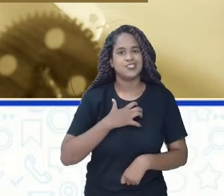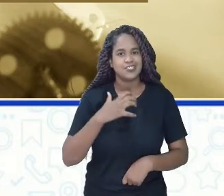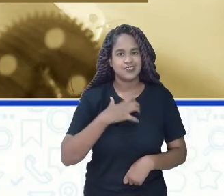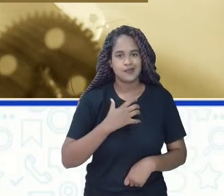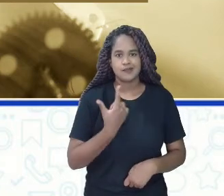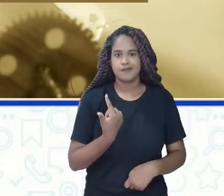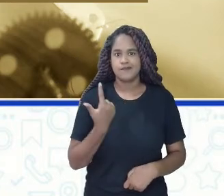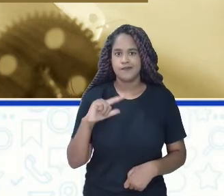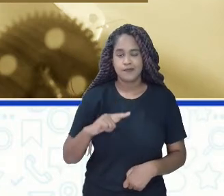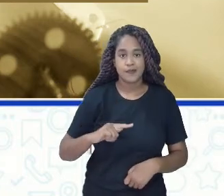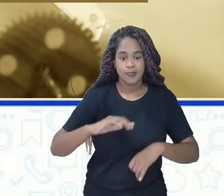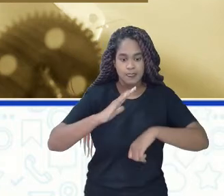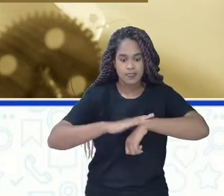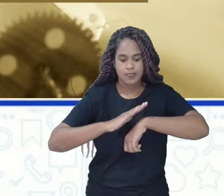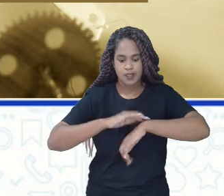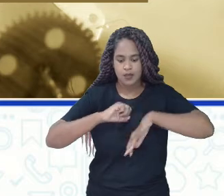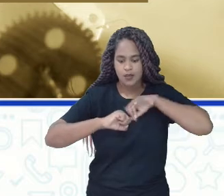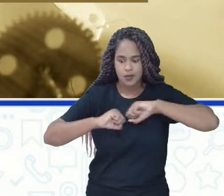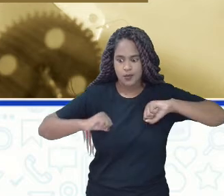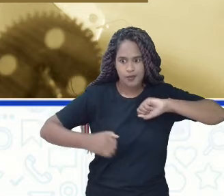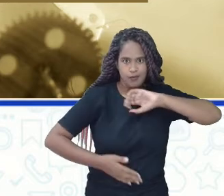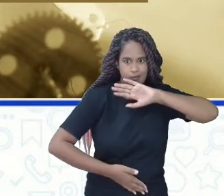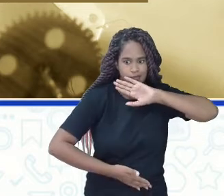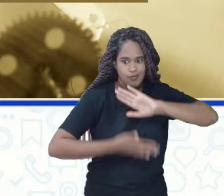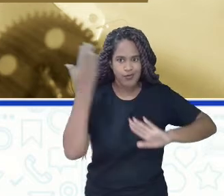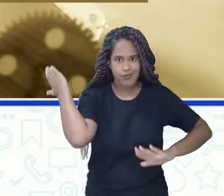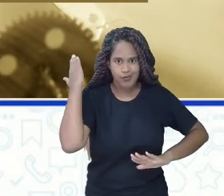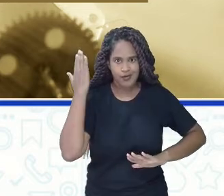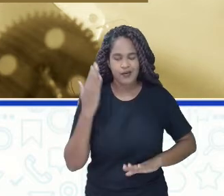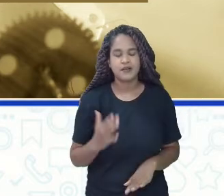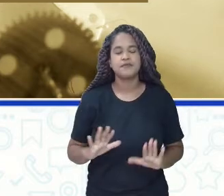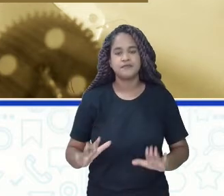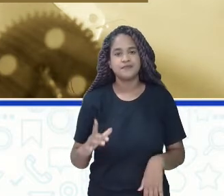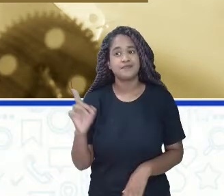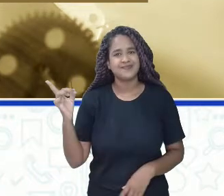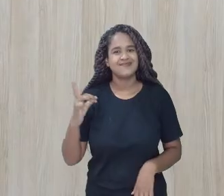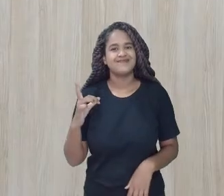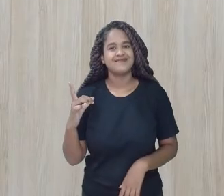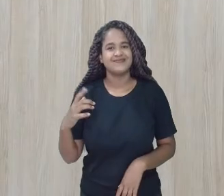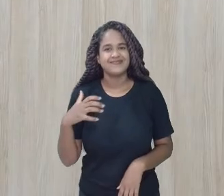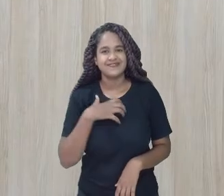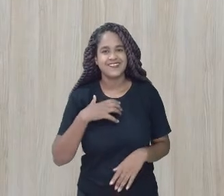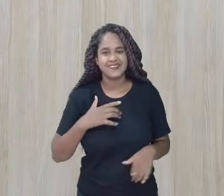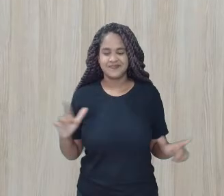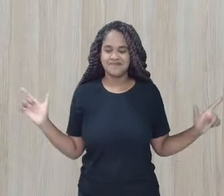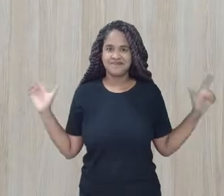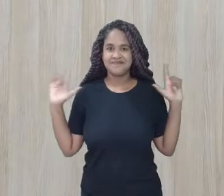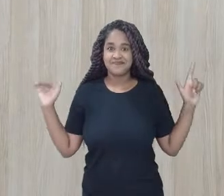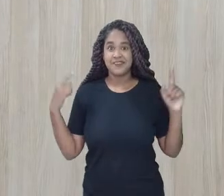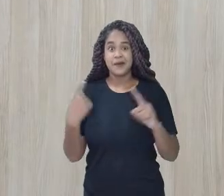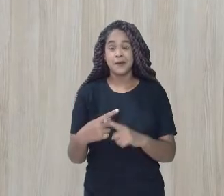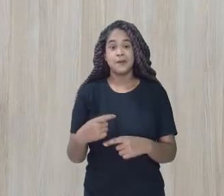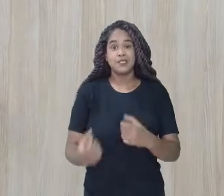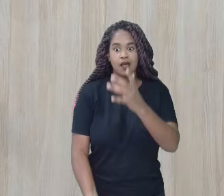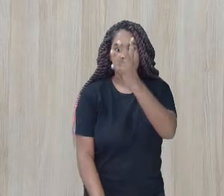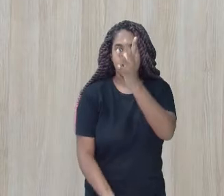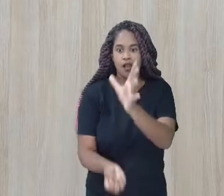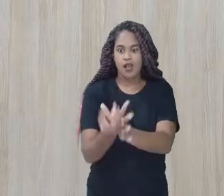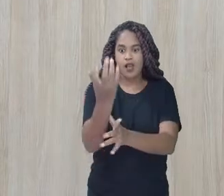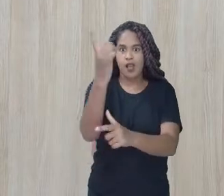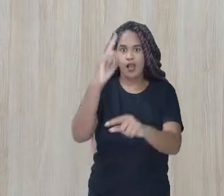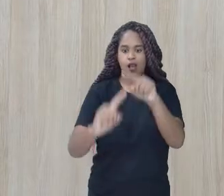tempo, e aí muito mais aceita, né, e muito mais divertida, porque literalmente você tem que criar